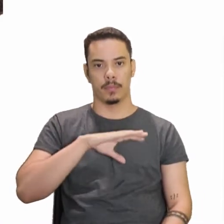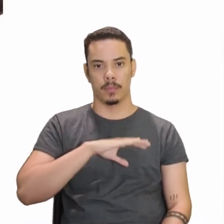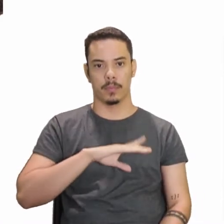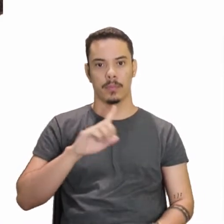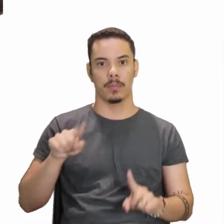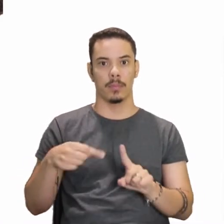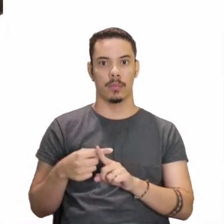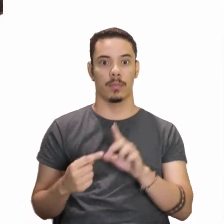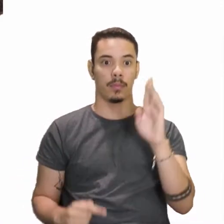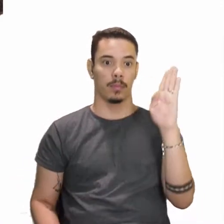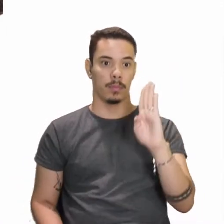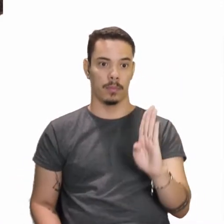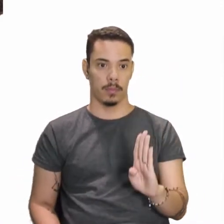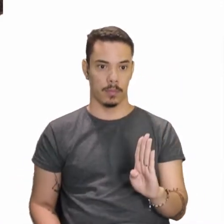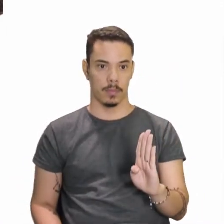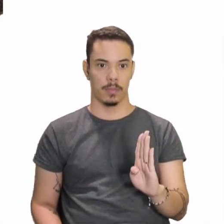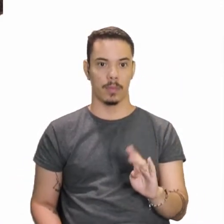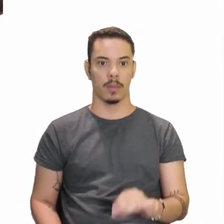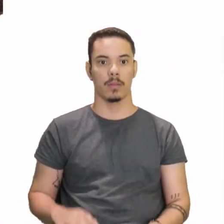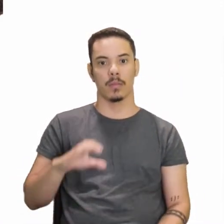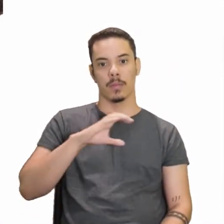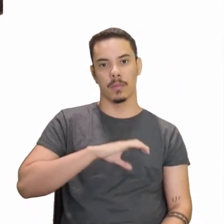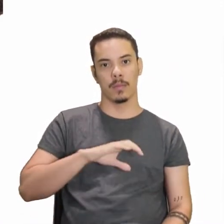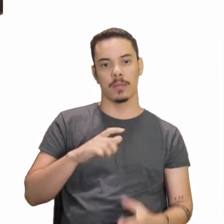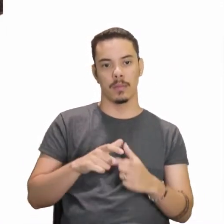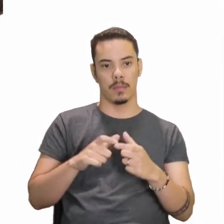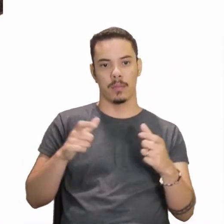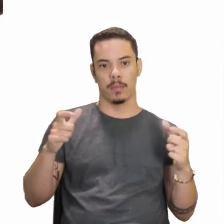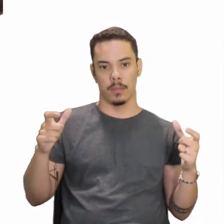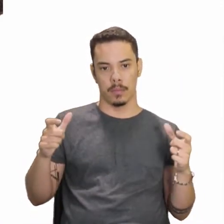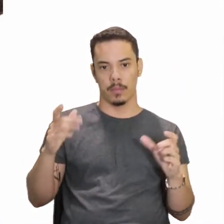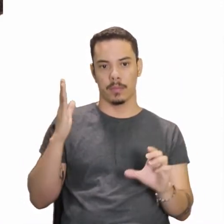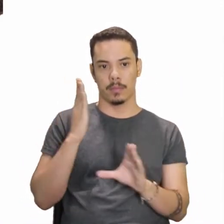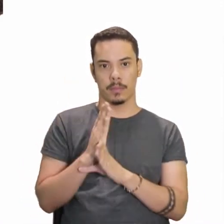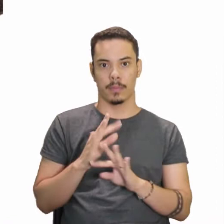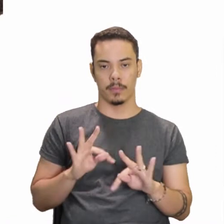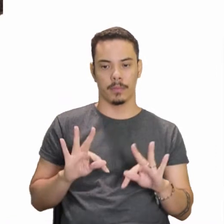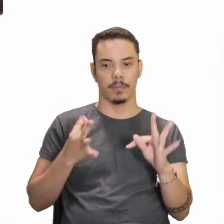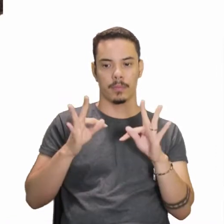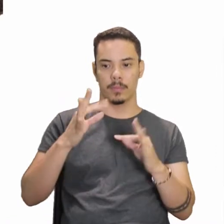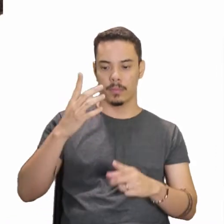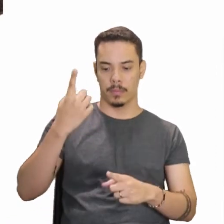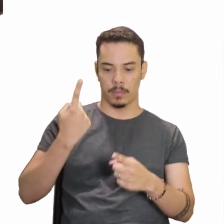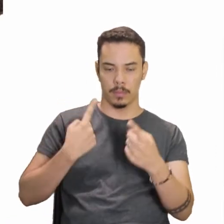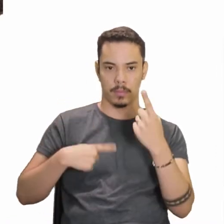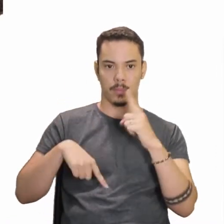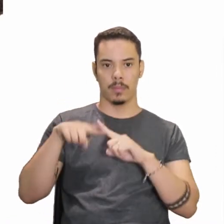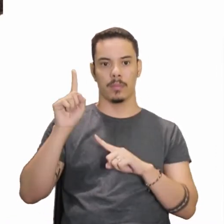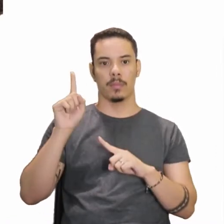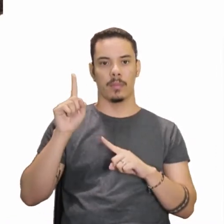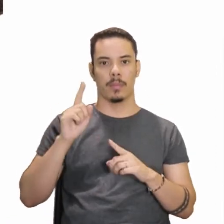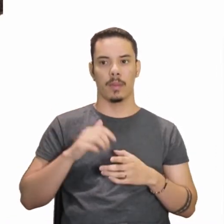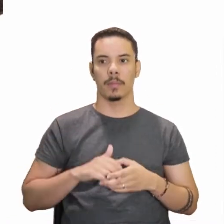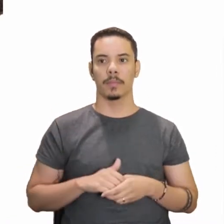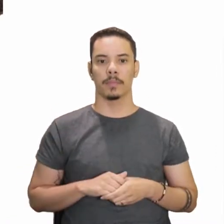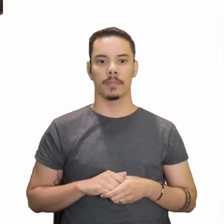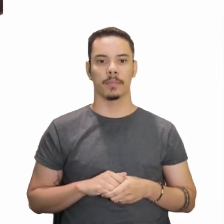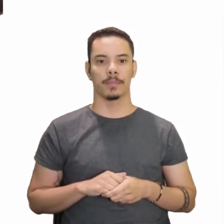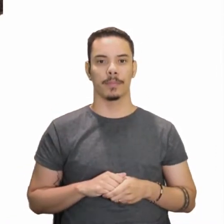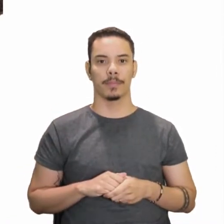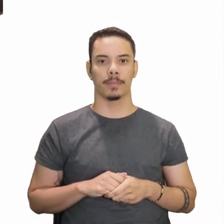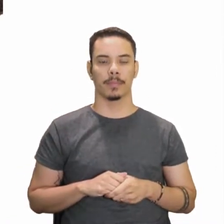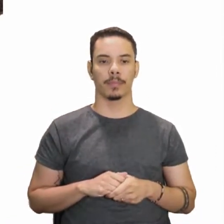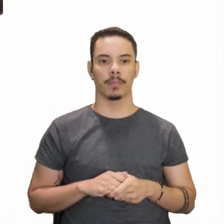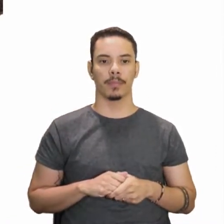e brasileira. O português aumentou em razão dos avanços tecnológicos, né, do